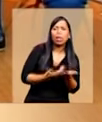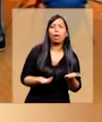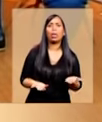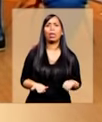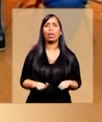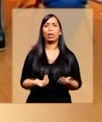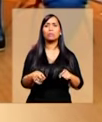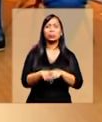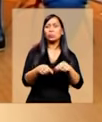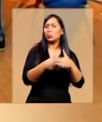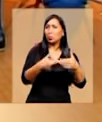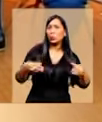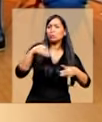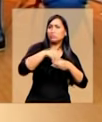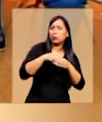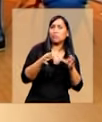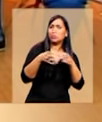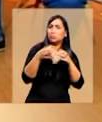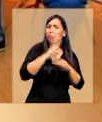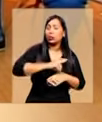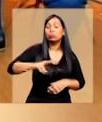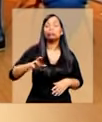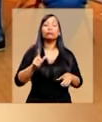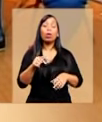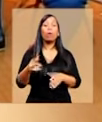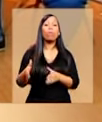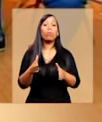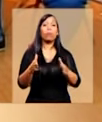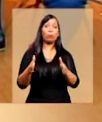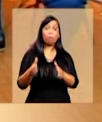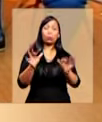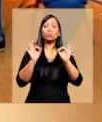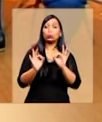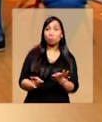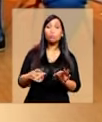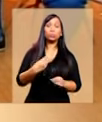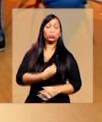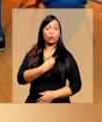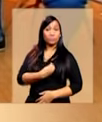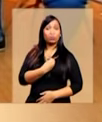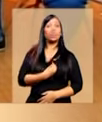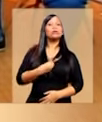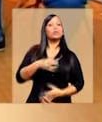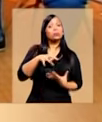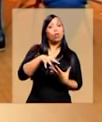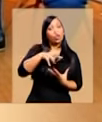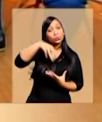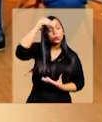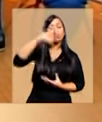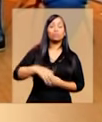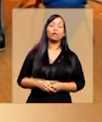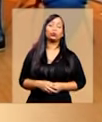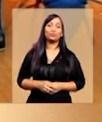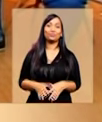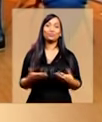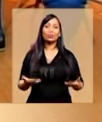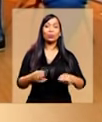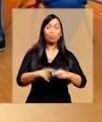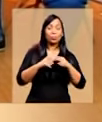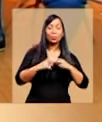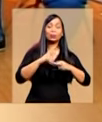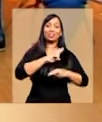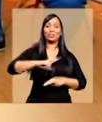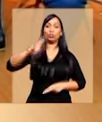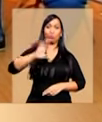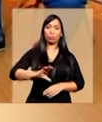tem quase sempre rituais, esse tipo de coisa, né? Que seria o caminho justamente para a vivência da espiritualidade. No caso